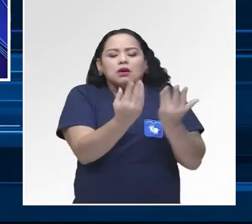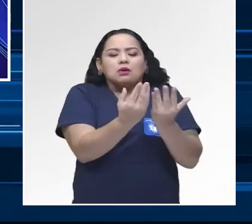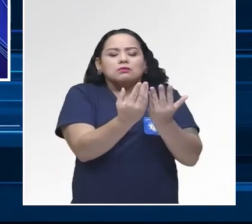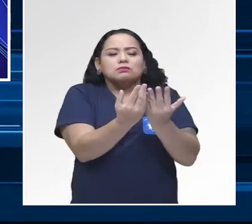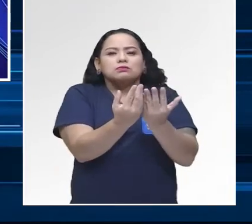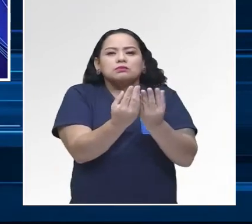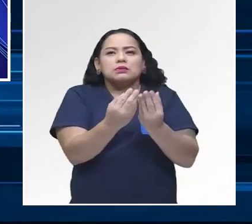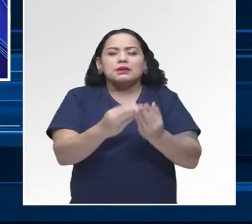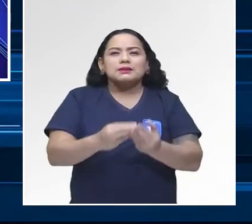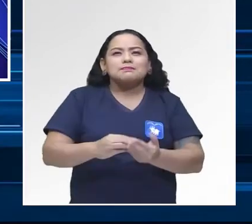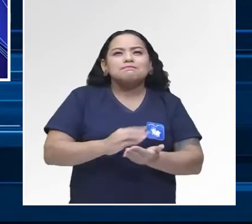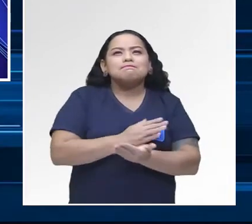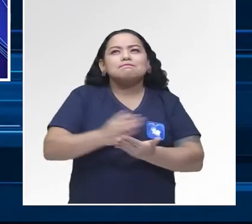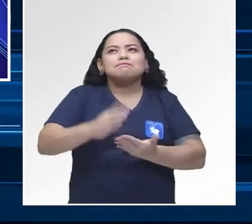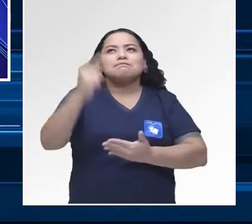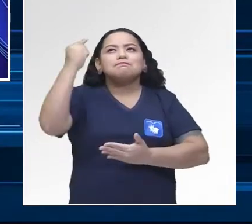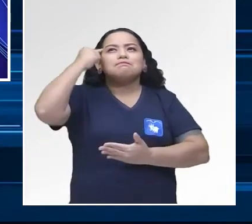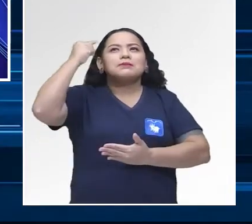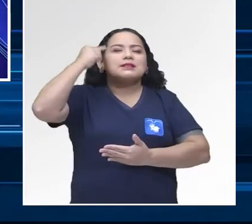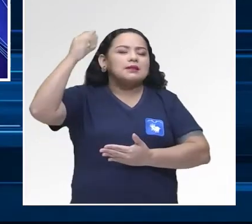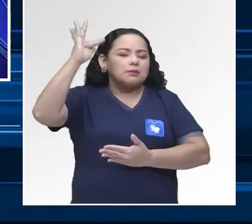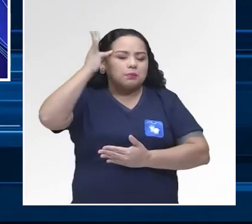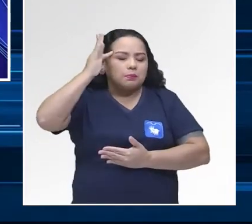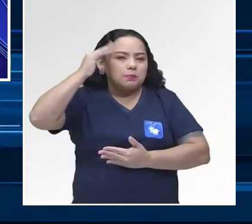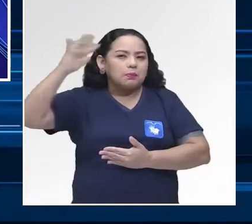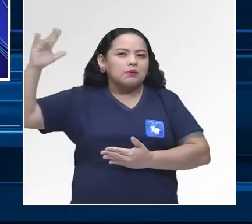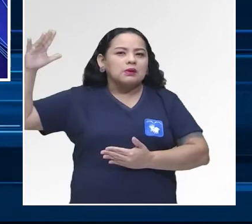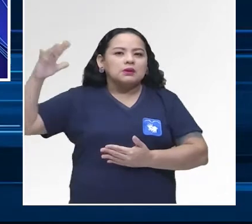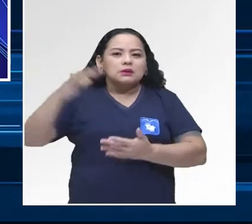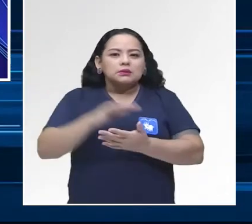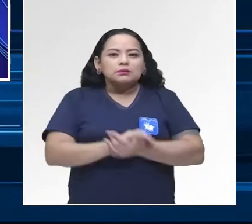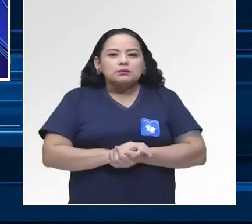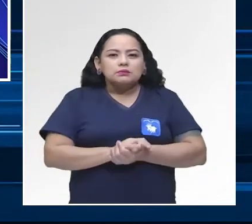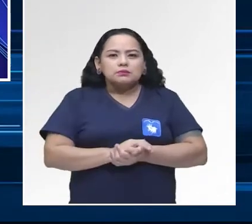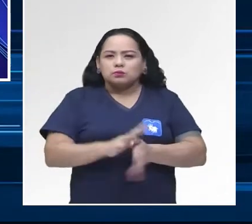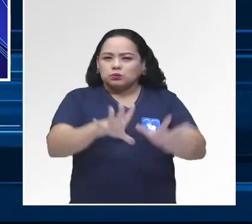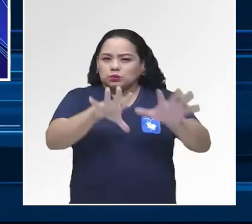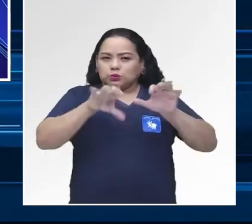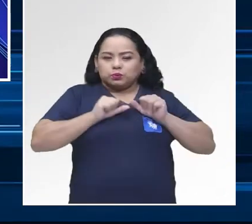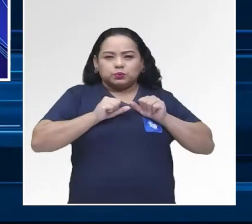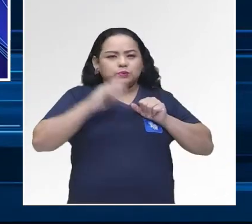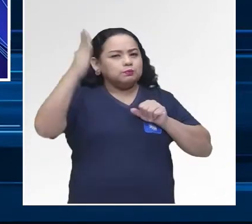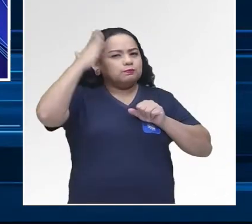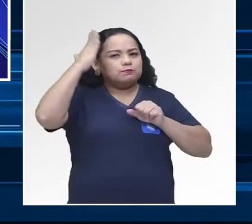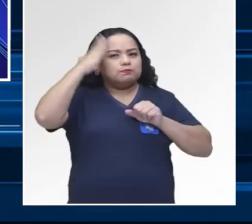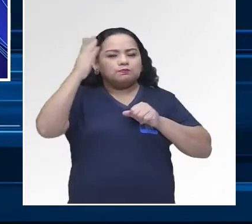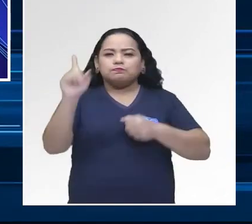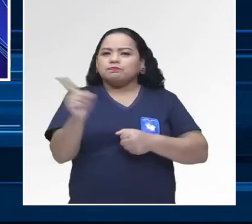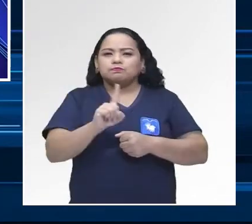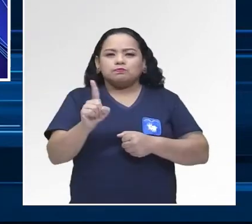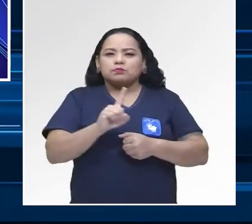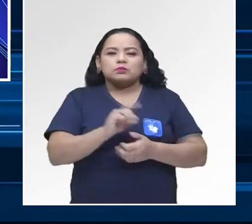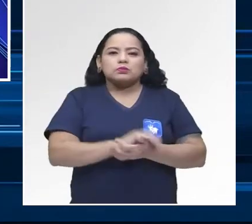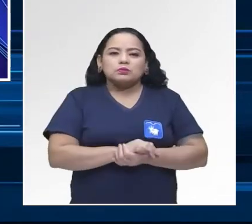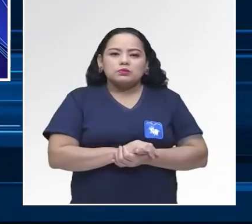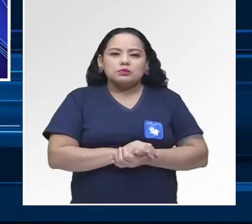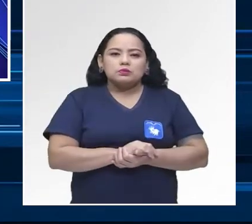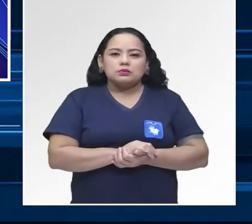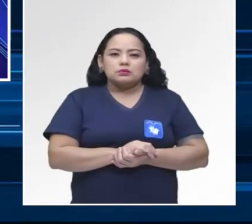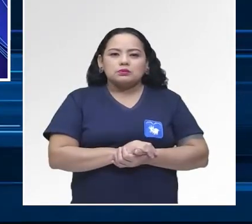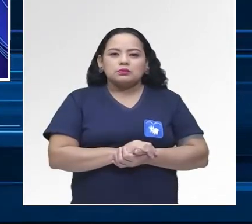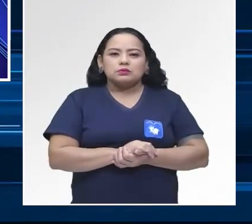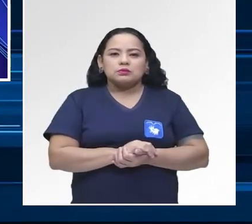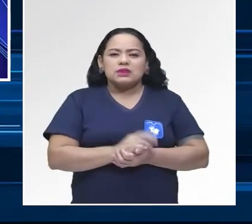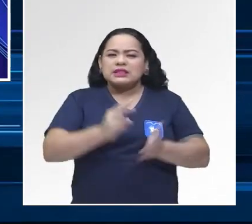pensar filosoficamente. Então não é a posse do saber, não é você